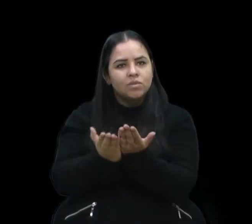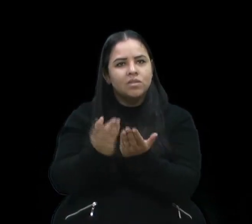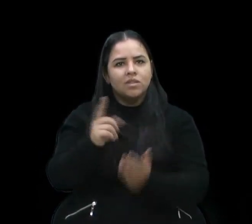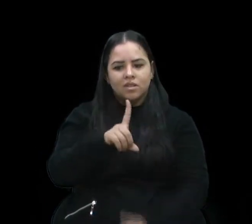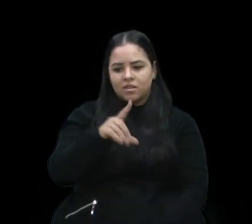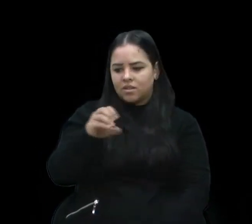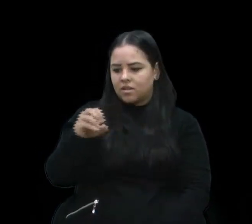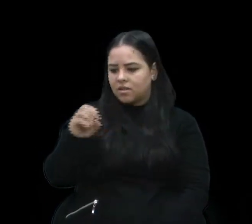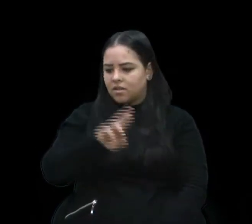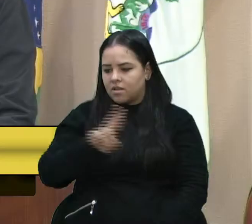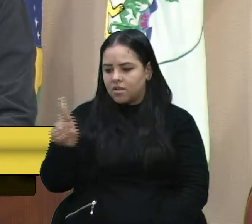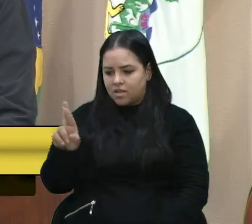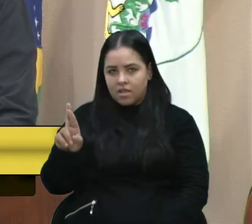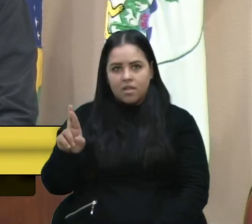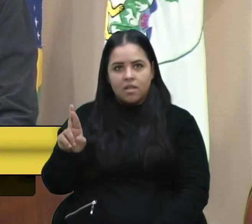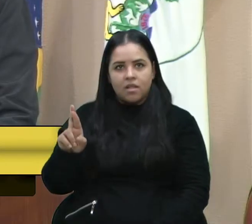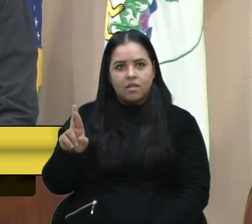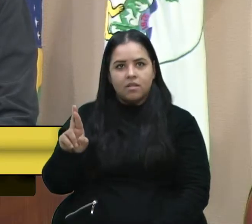R$ 100...